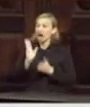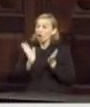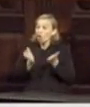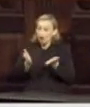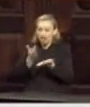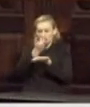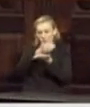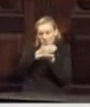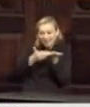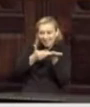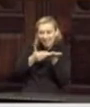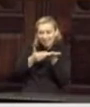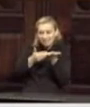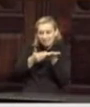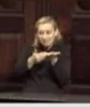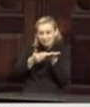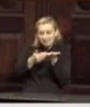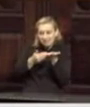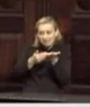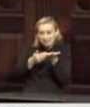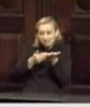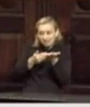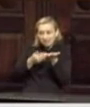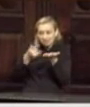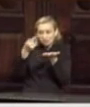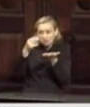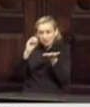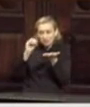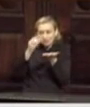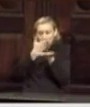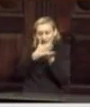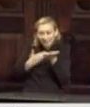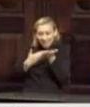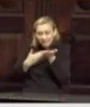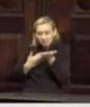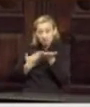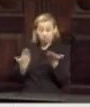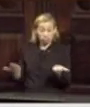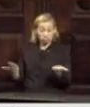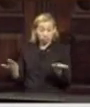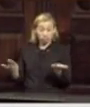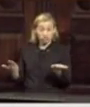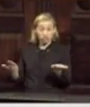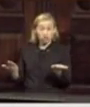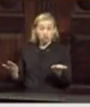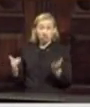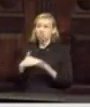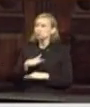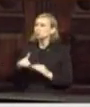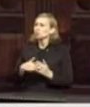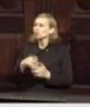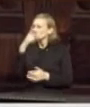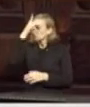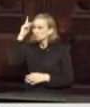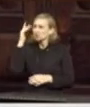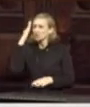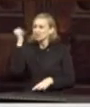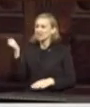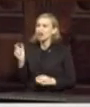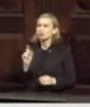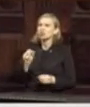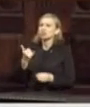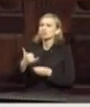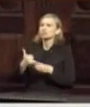metade dos royalties vindos do pré-sal. Ora, todo mundo sabe o que está acontecendo com a exploração de petróleo no